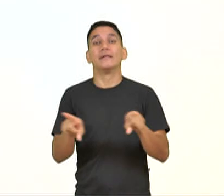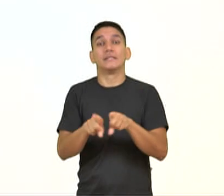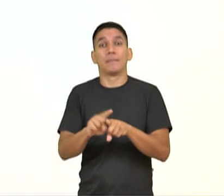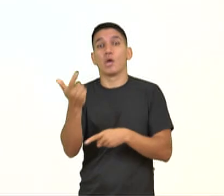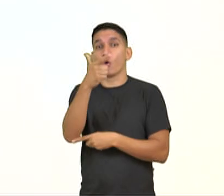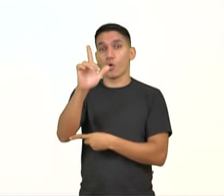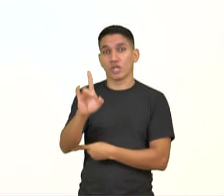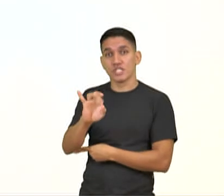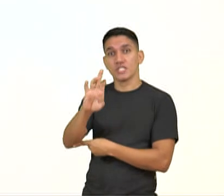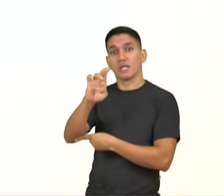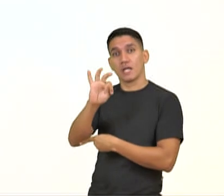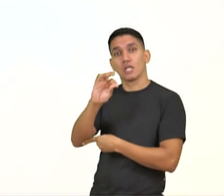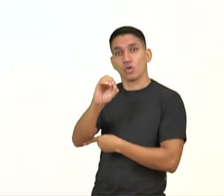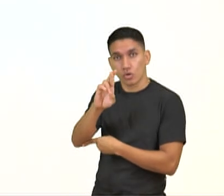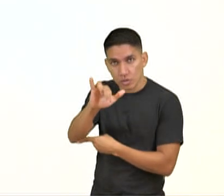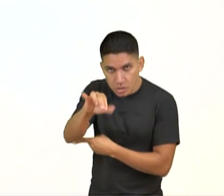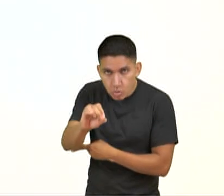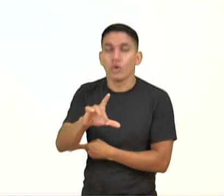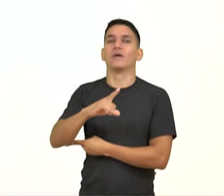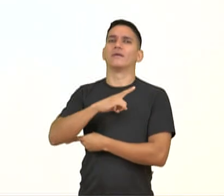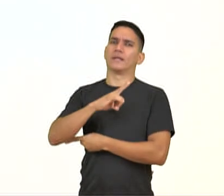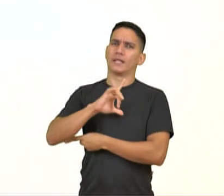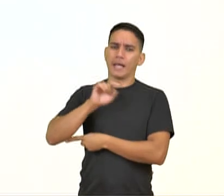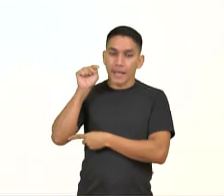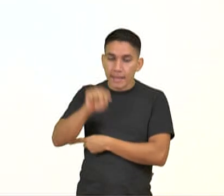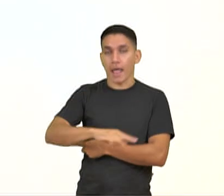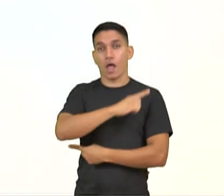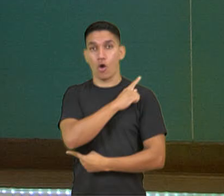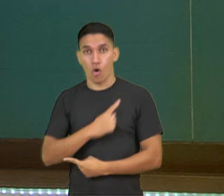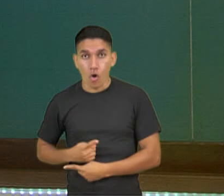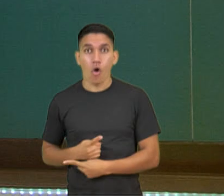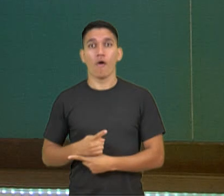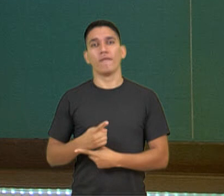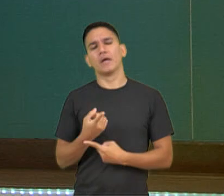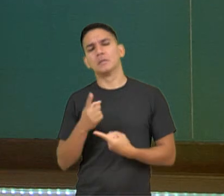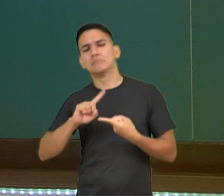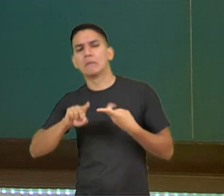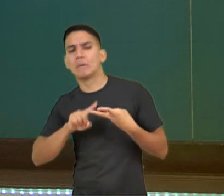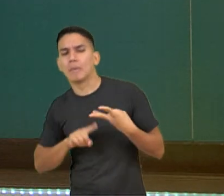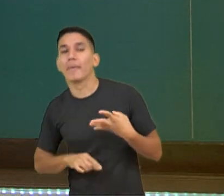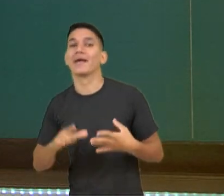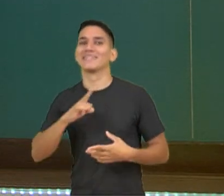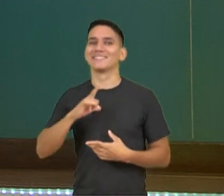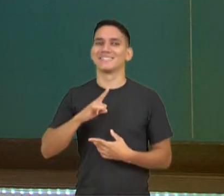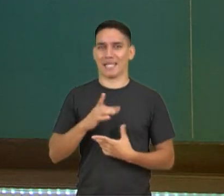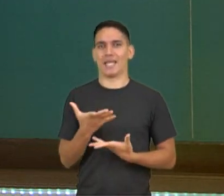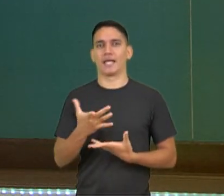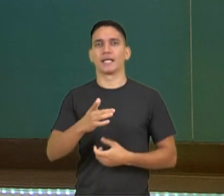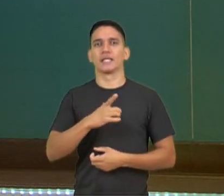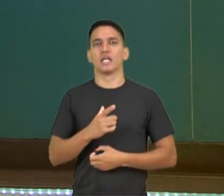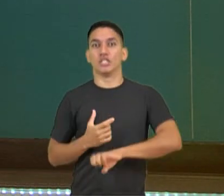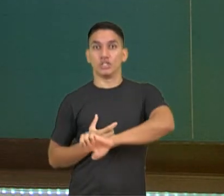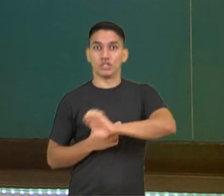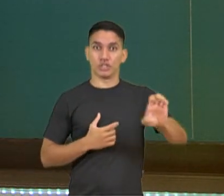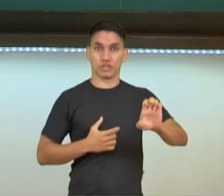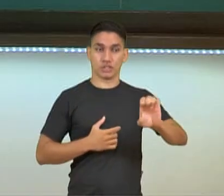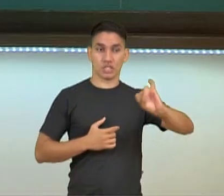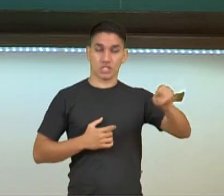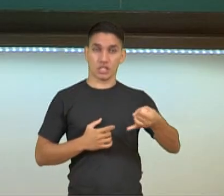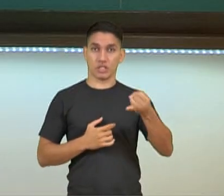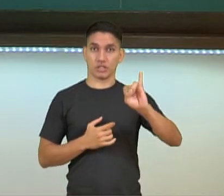Diretório. E nesse governo diretório, nós vamos ver que o grupo dos girondinos estavam no poder.